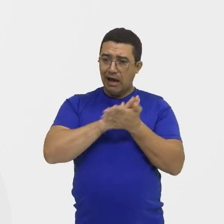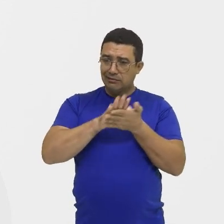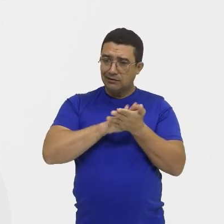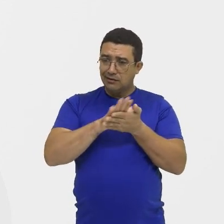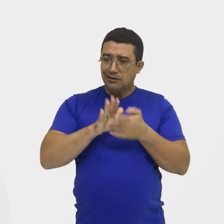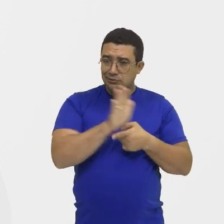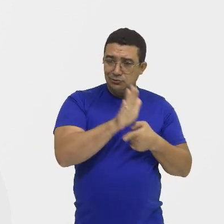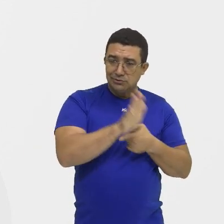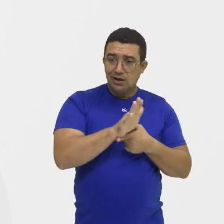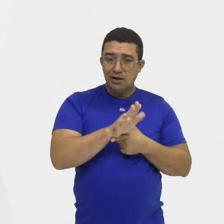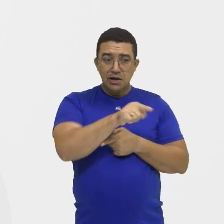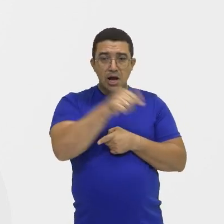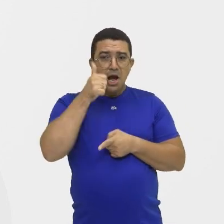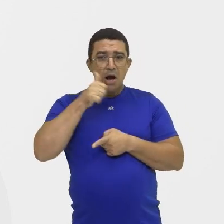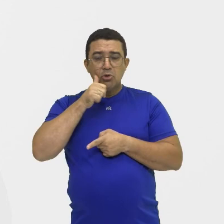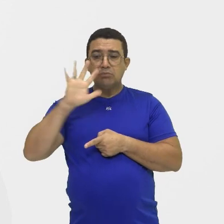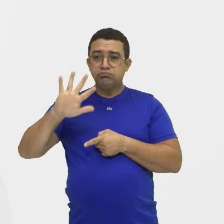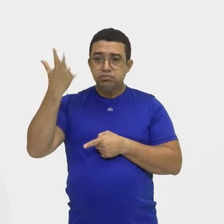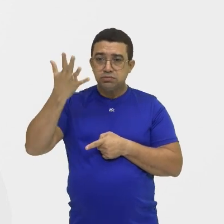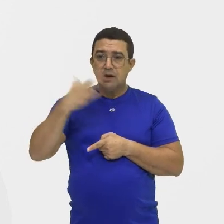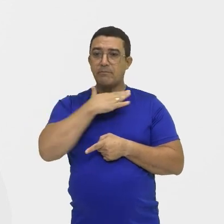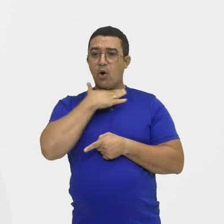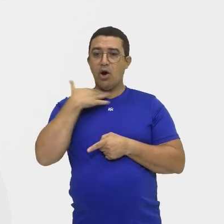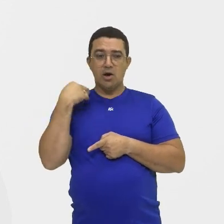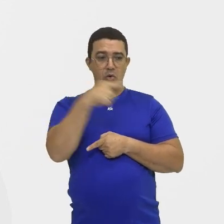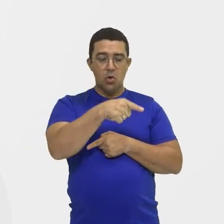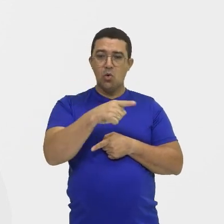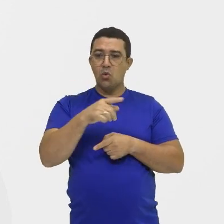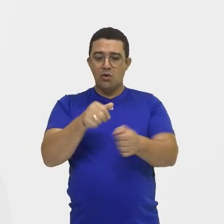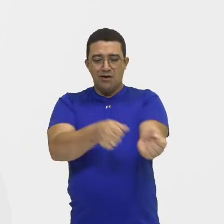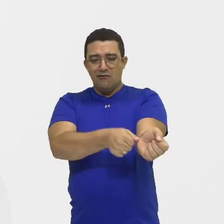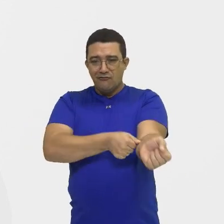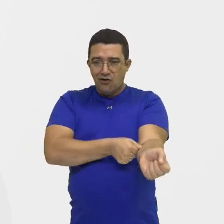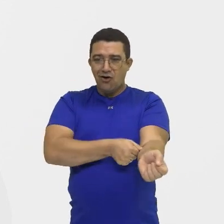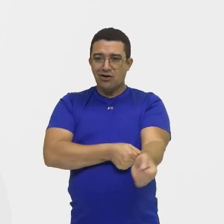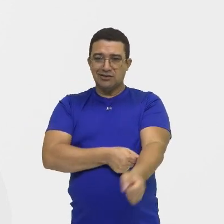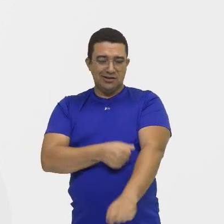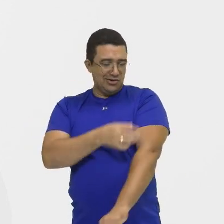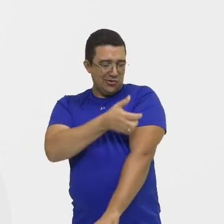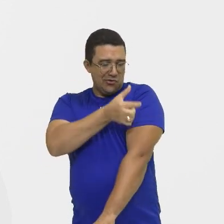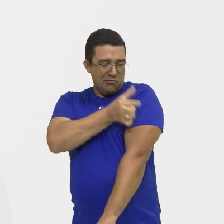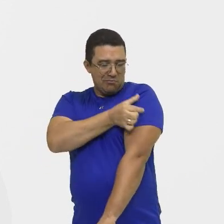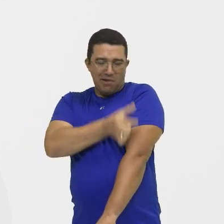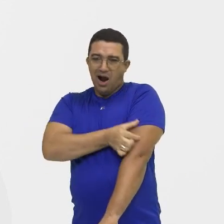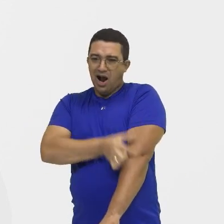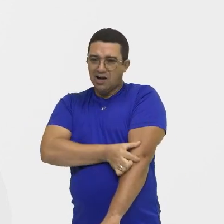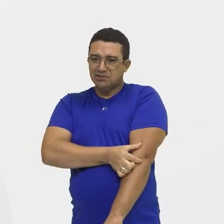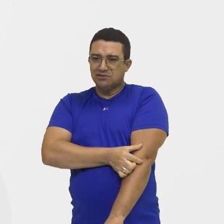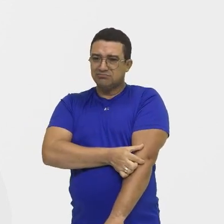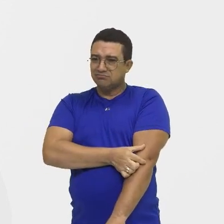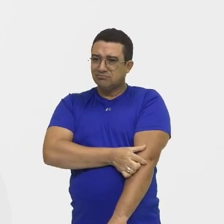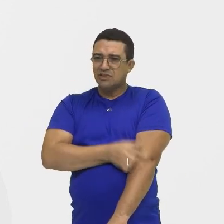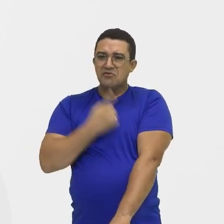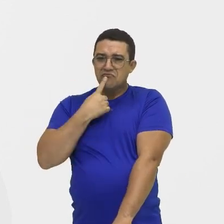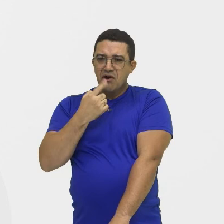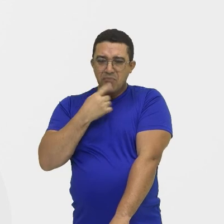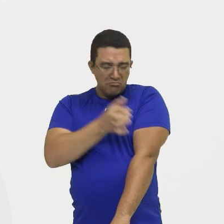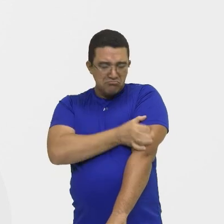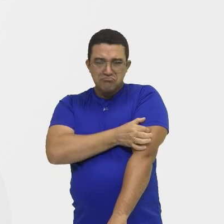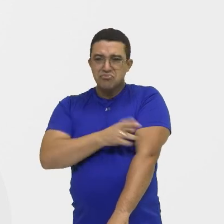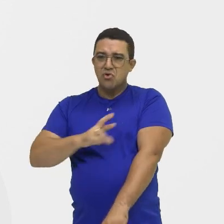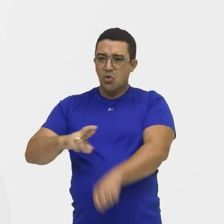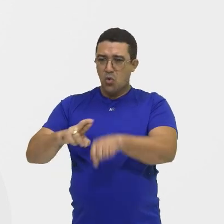cause a morte da mulher, ou uma lesão, né? Um hematoma, uma pancada, sei lá, qualquer coisa. Um